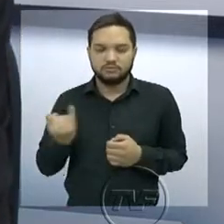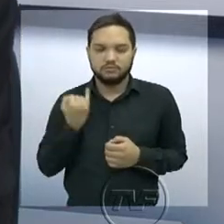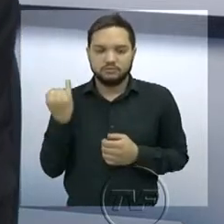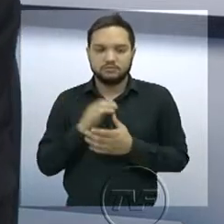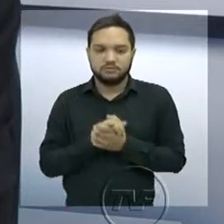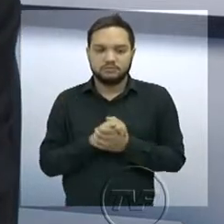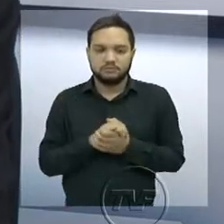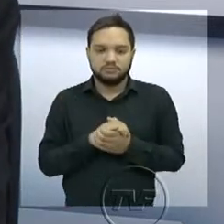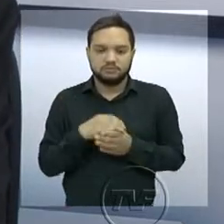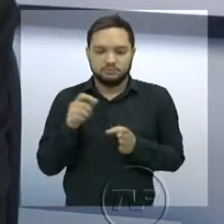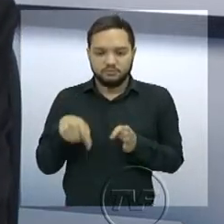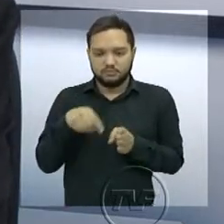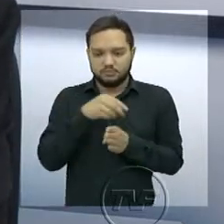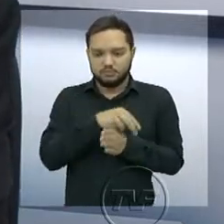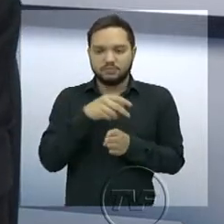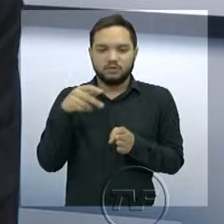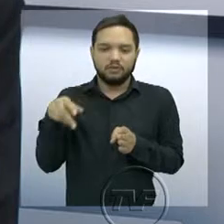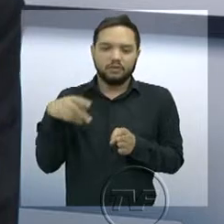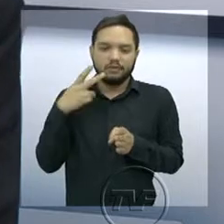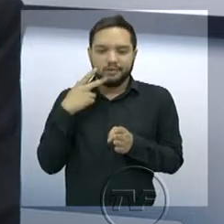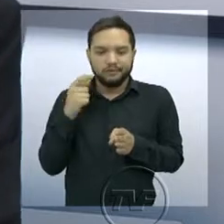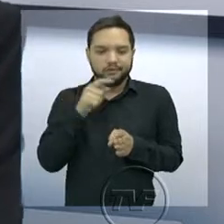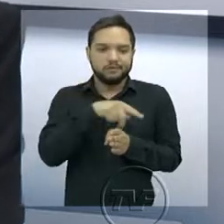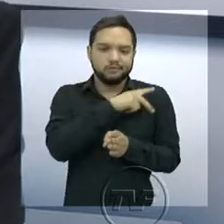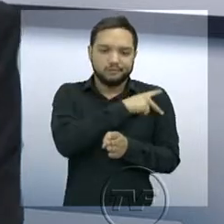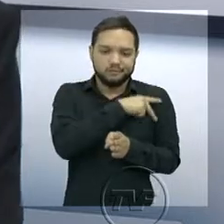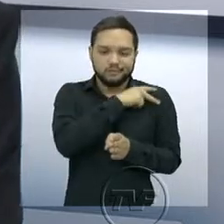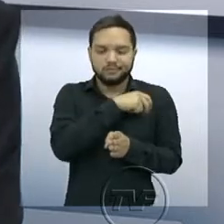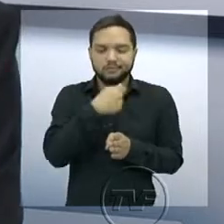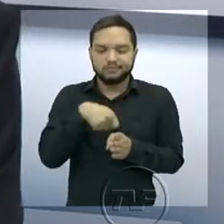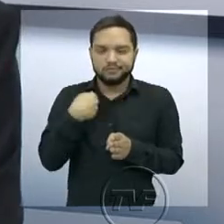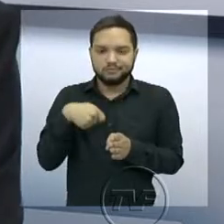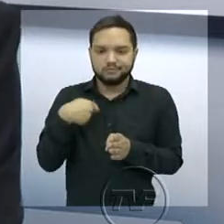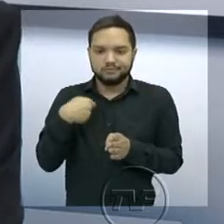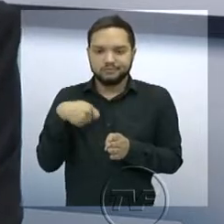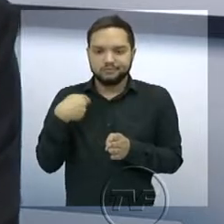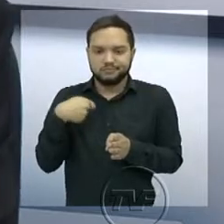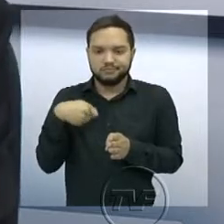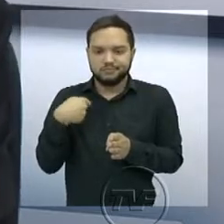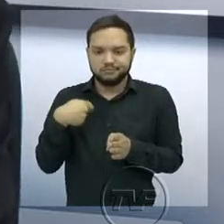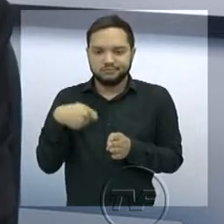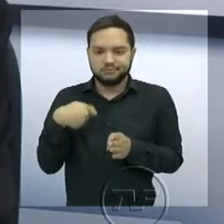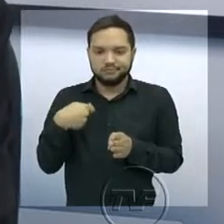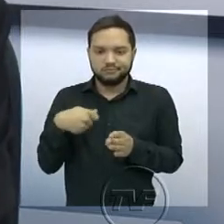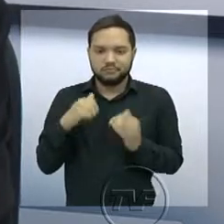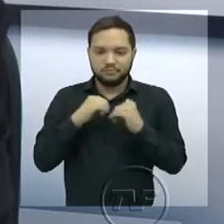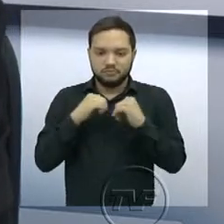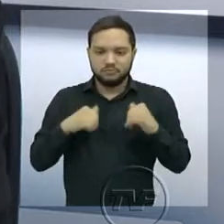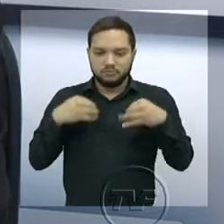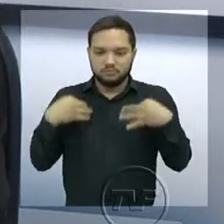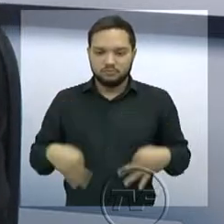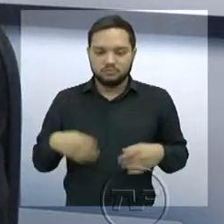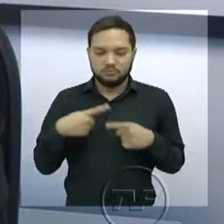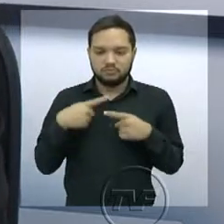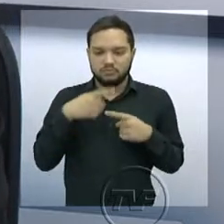esses limites, essas divisas, elas estejam perfeitamente definidas. E para o cidadão também, não é, Luiz Cláudio